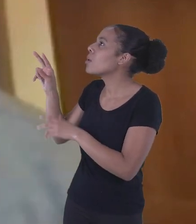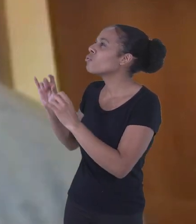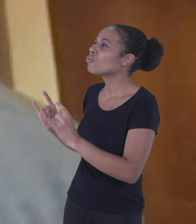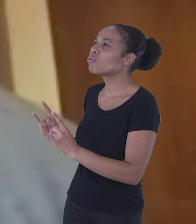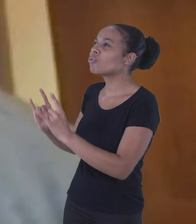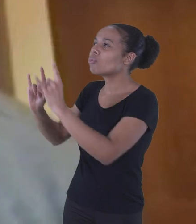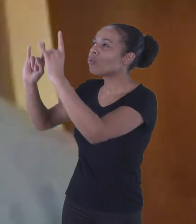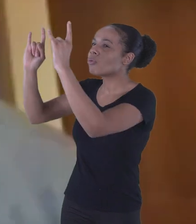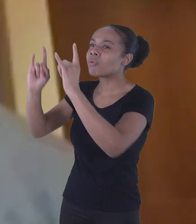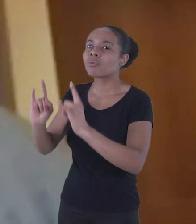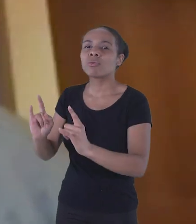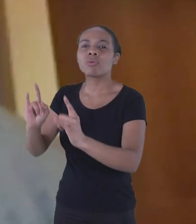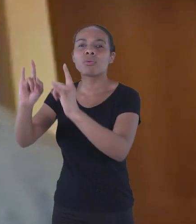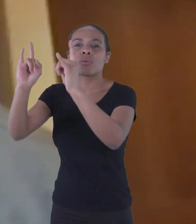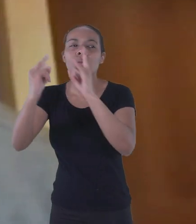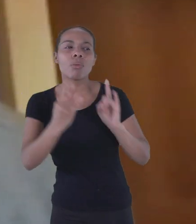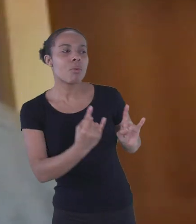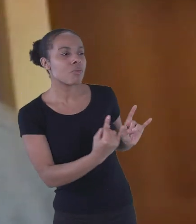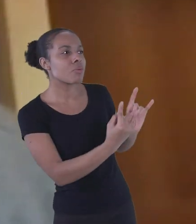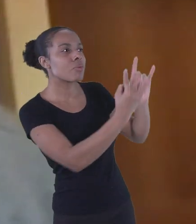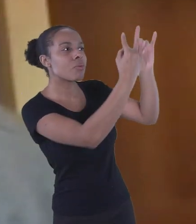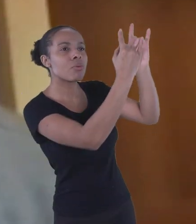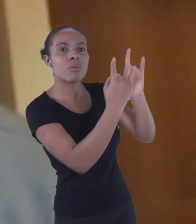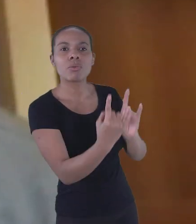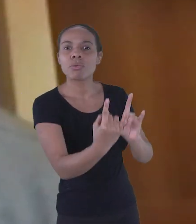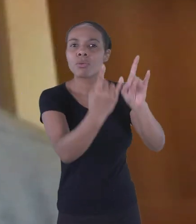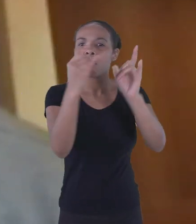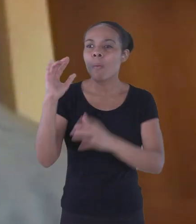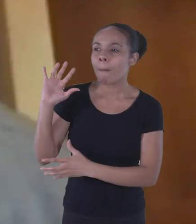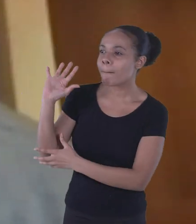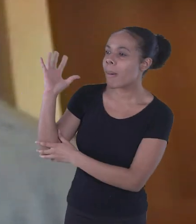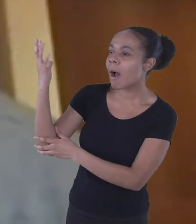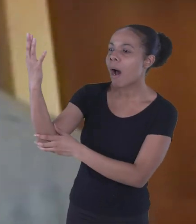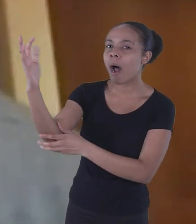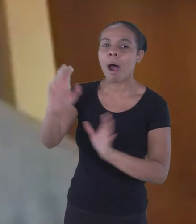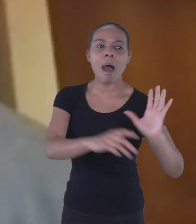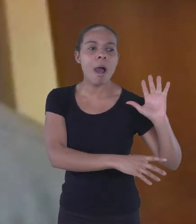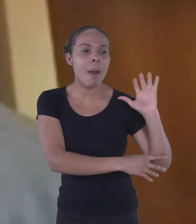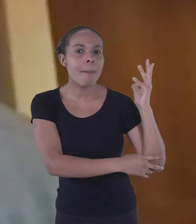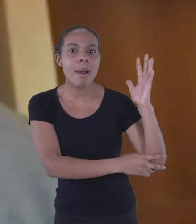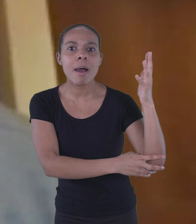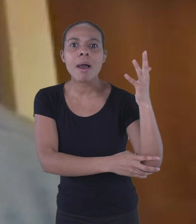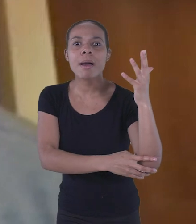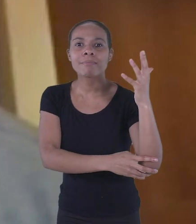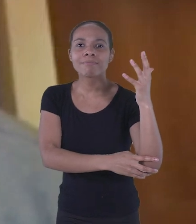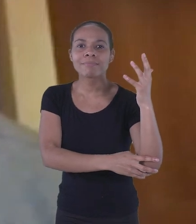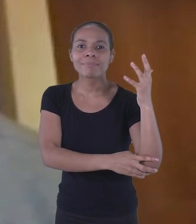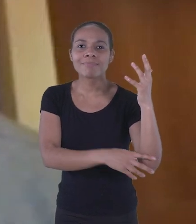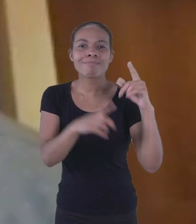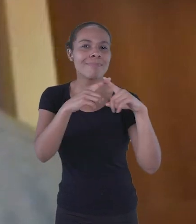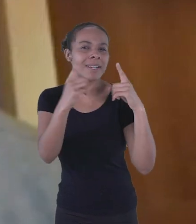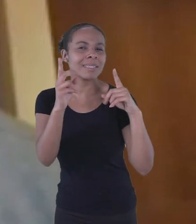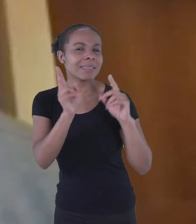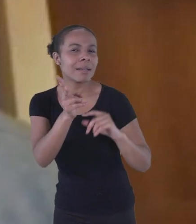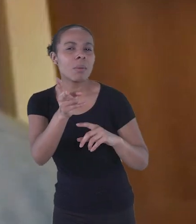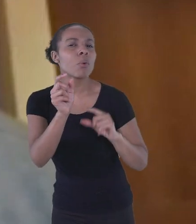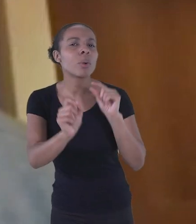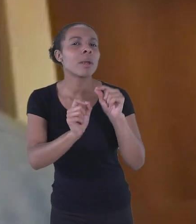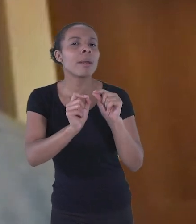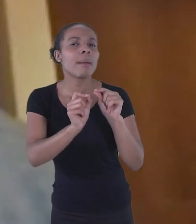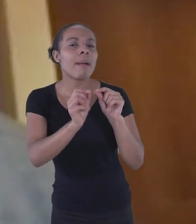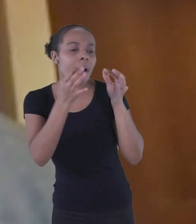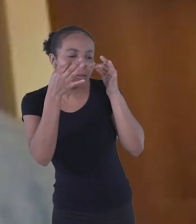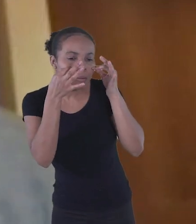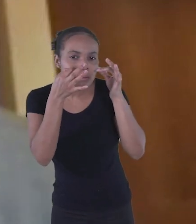sempre levado pelo pai. A atenção dele se dividia entre a cidade e o pai, ou principalmente ficava mais com o pai. E ele perde